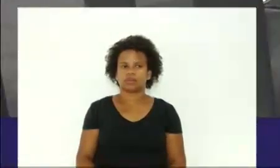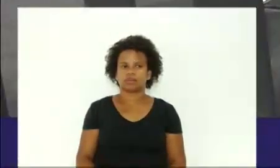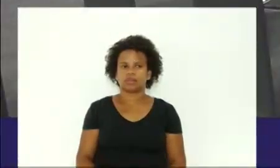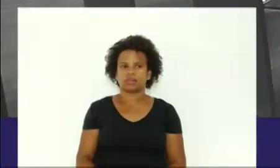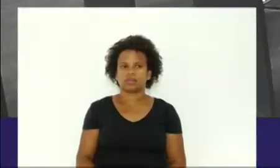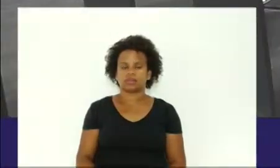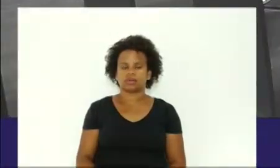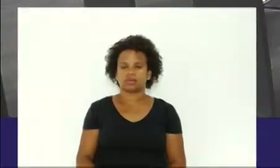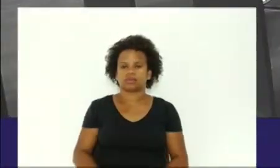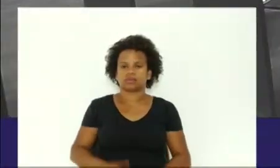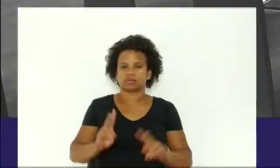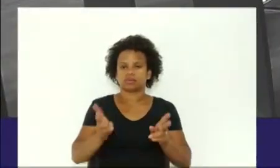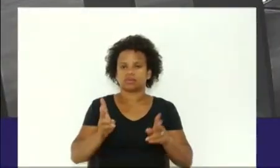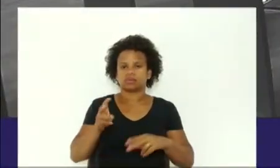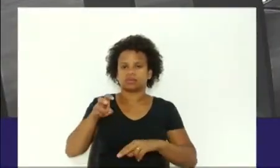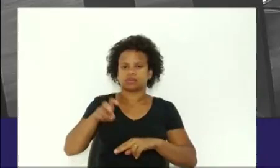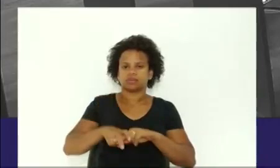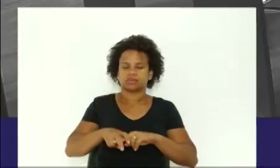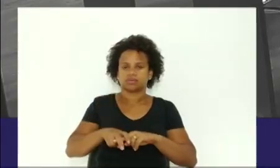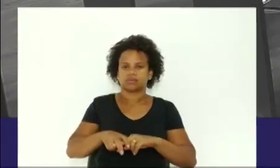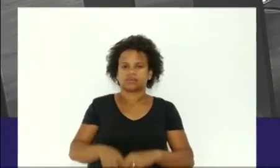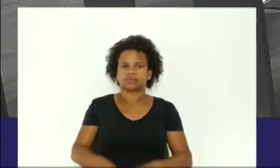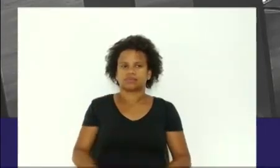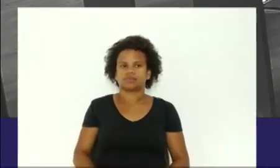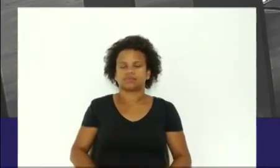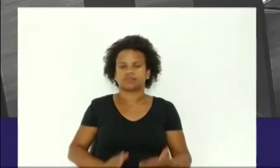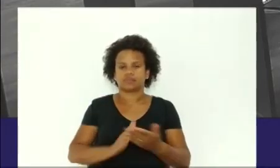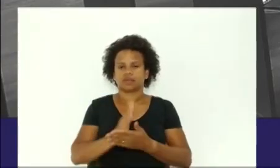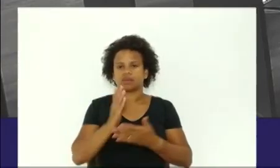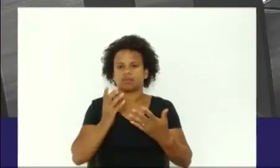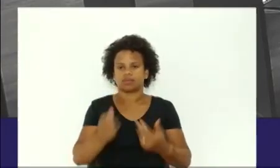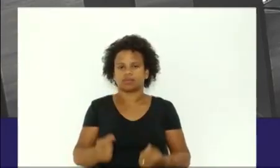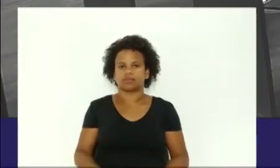permaneçam como estão. Está aprovada a juntada.